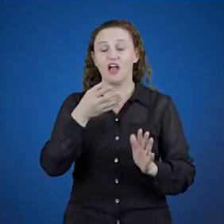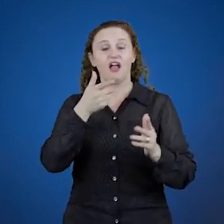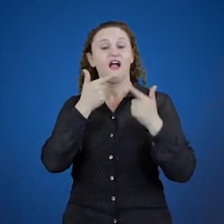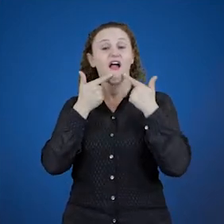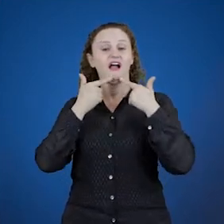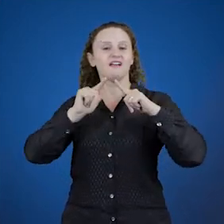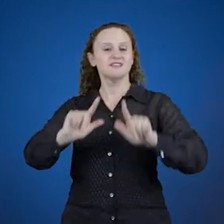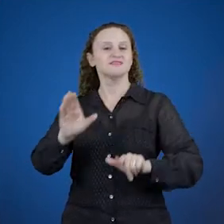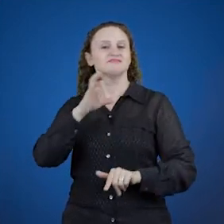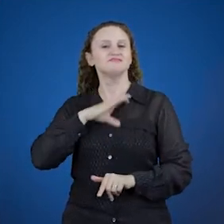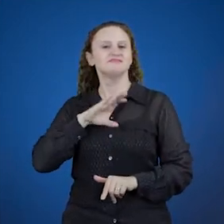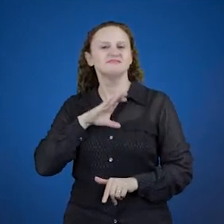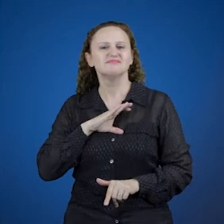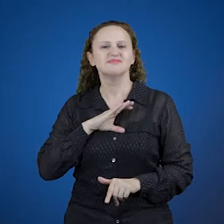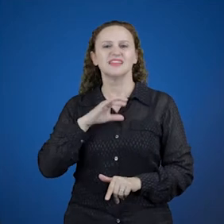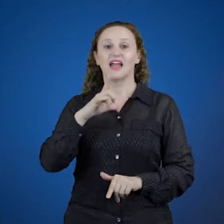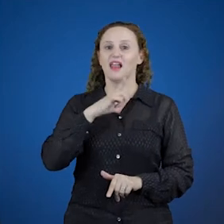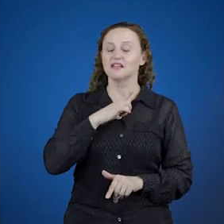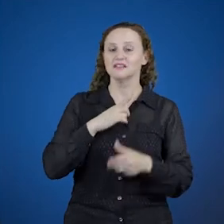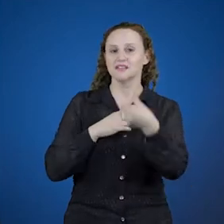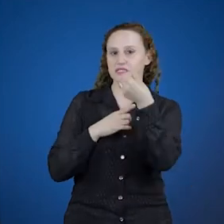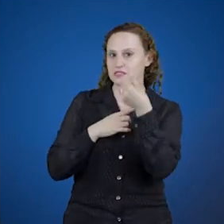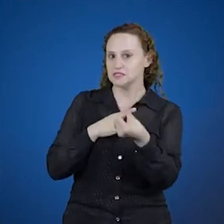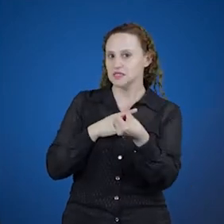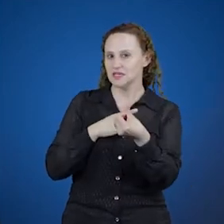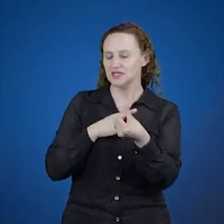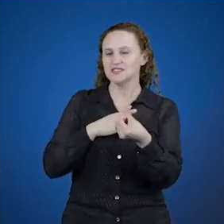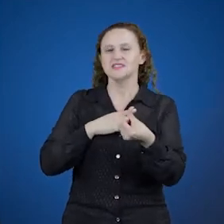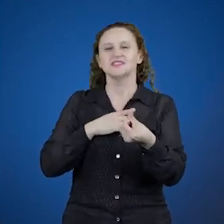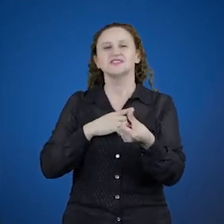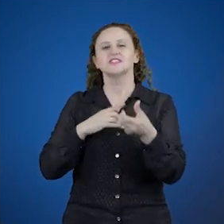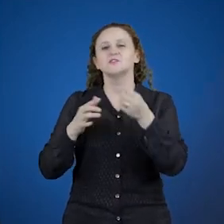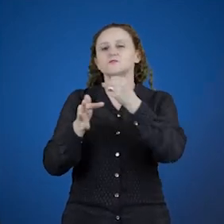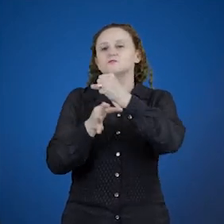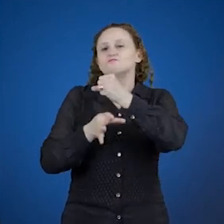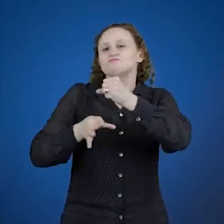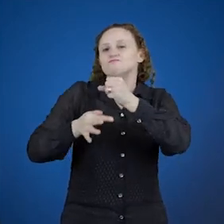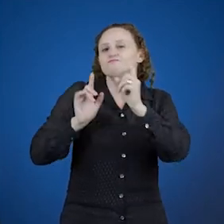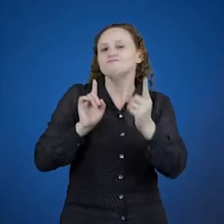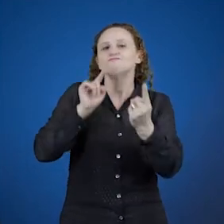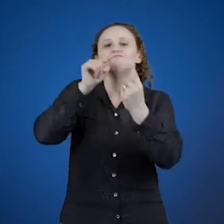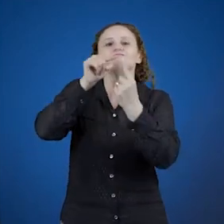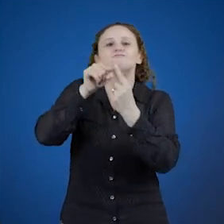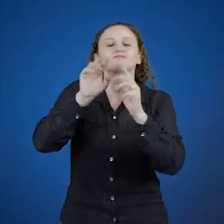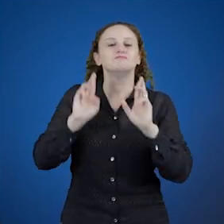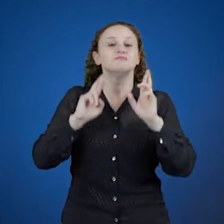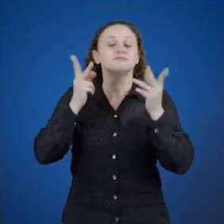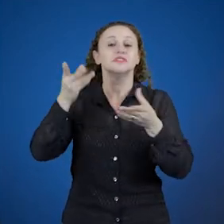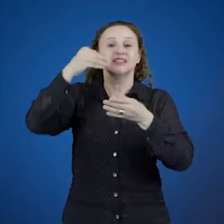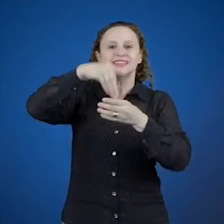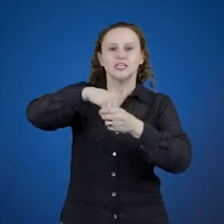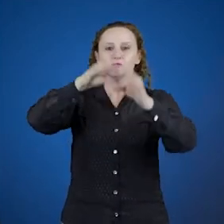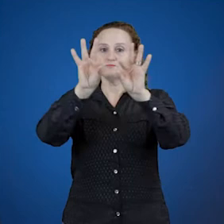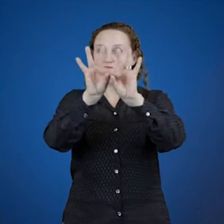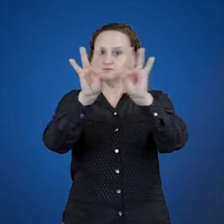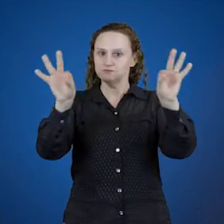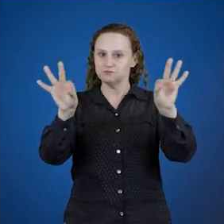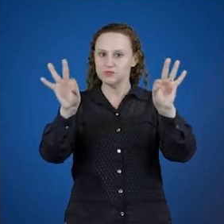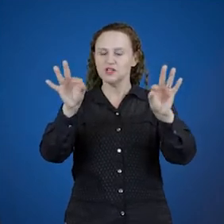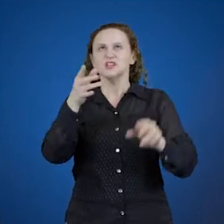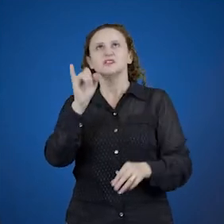ela exerce pode exercer 6 funções diferentes dentro de uma oração